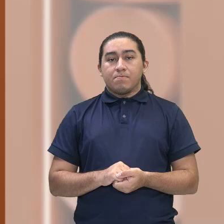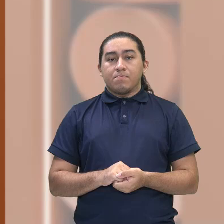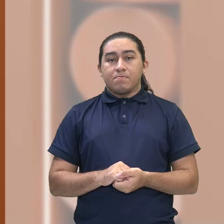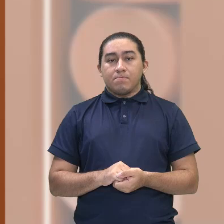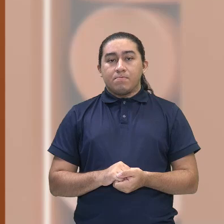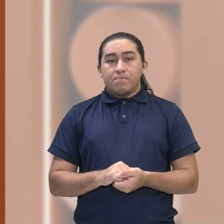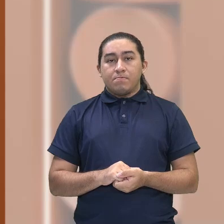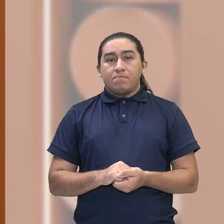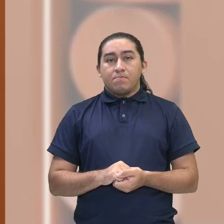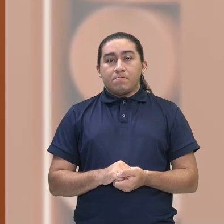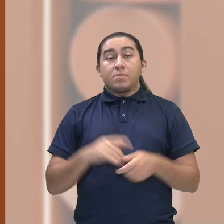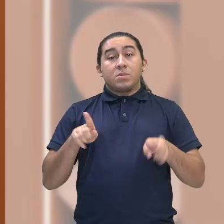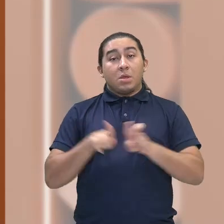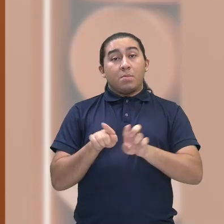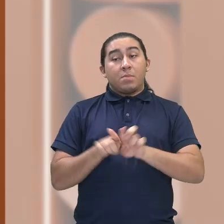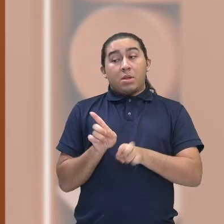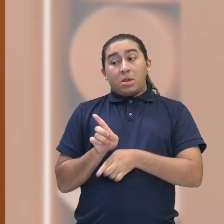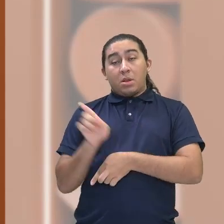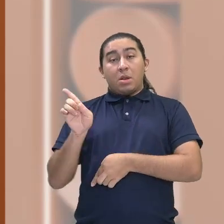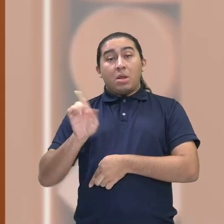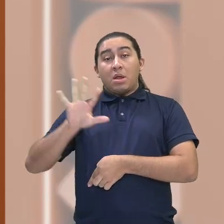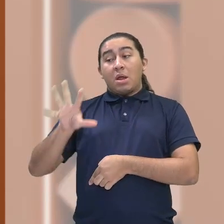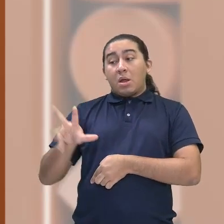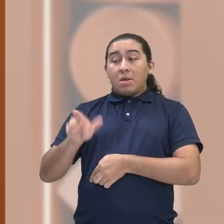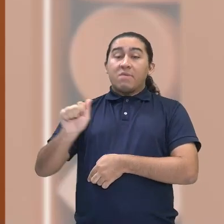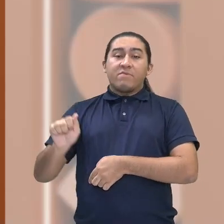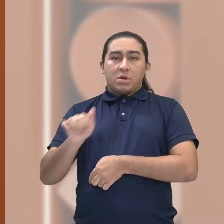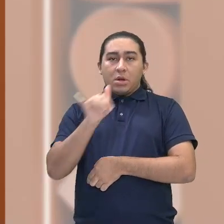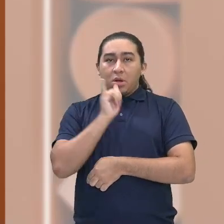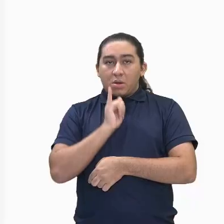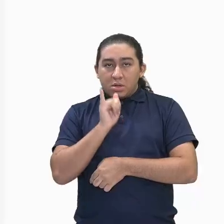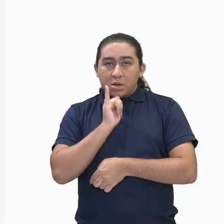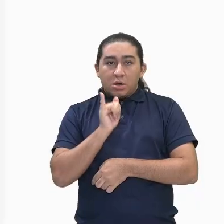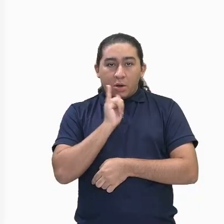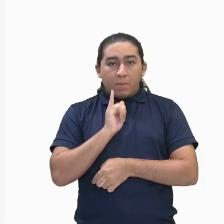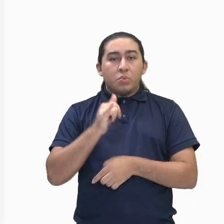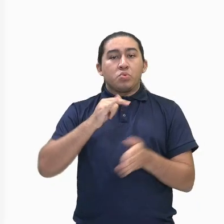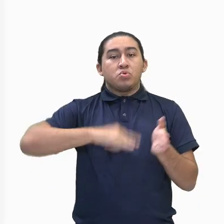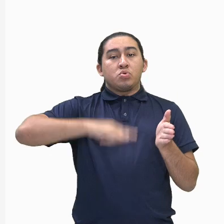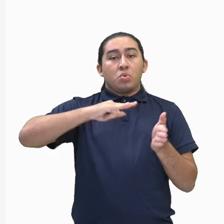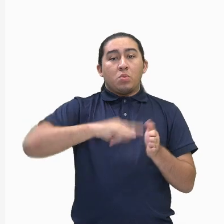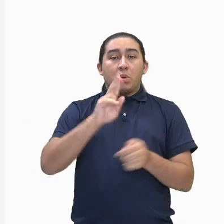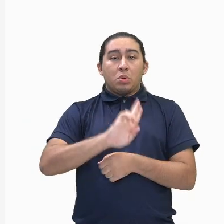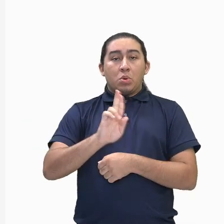no continente africano, como, por exemplo, nos papiros.